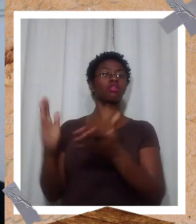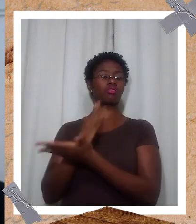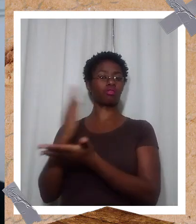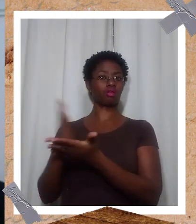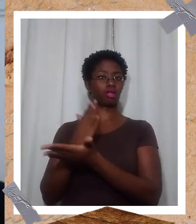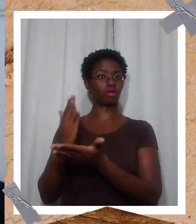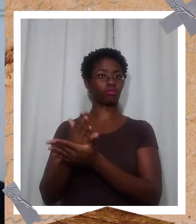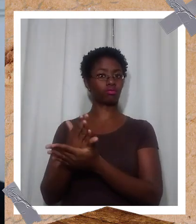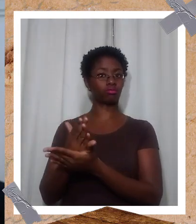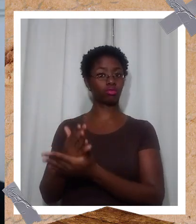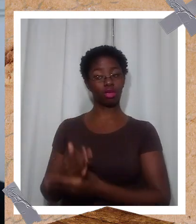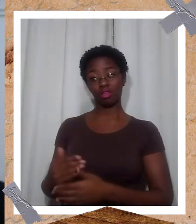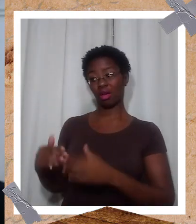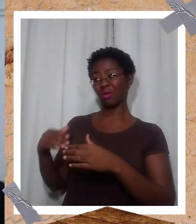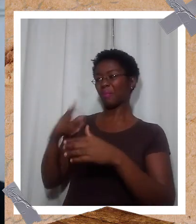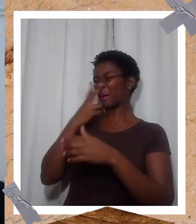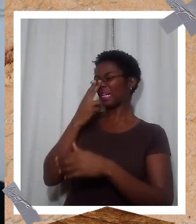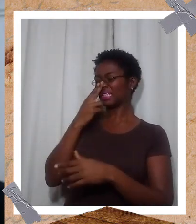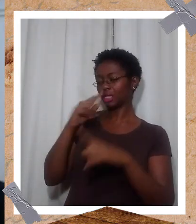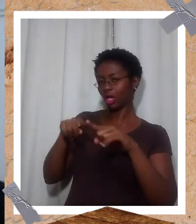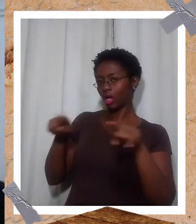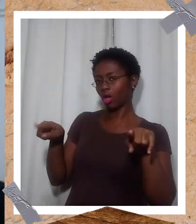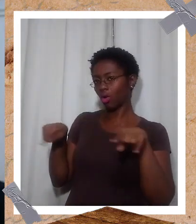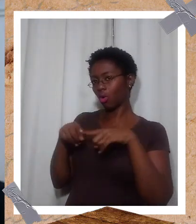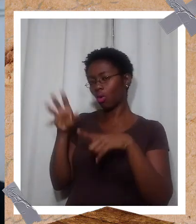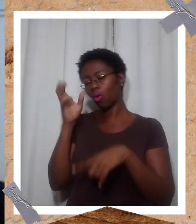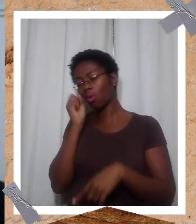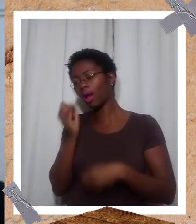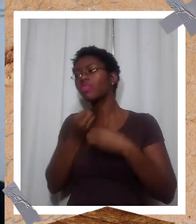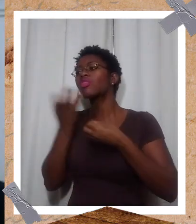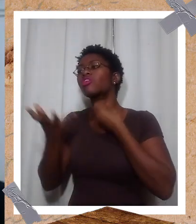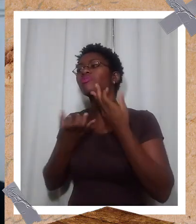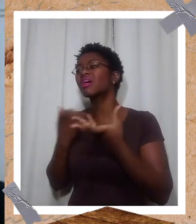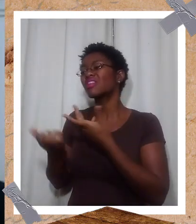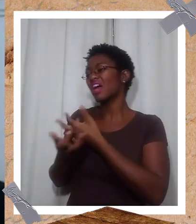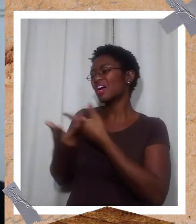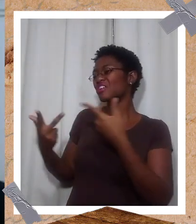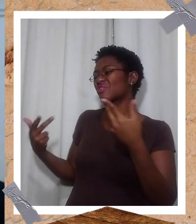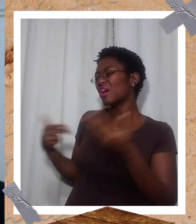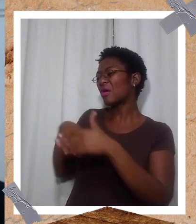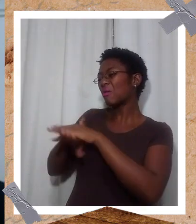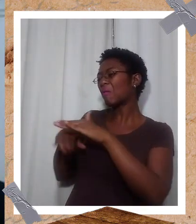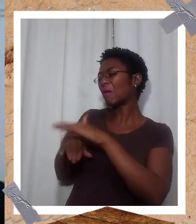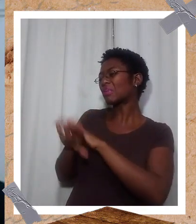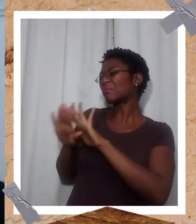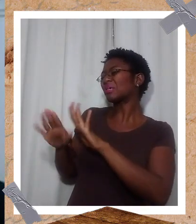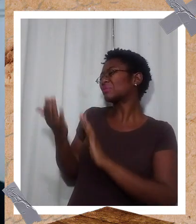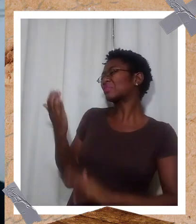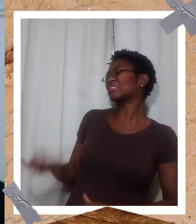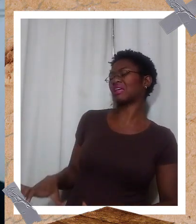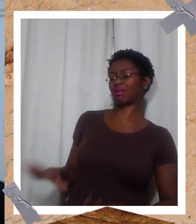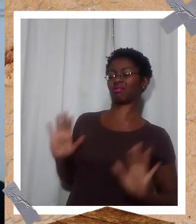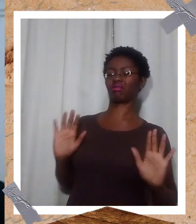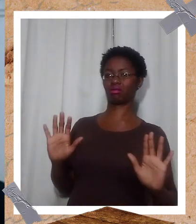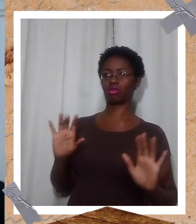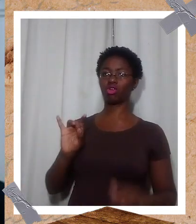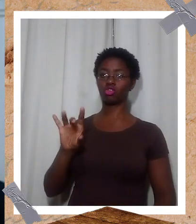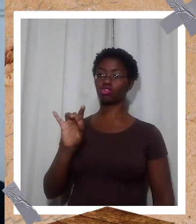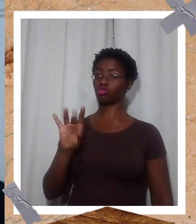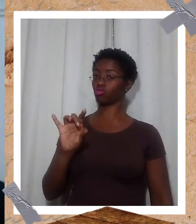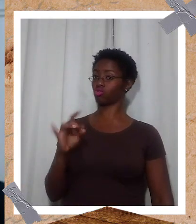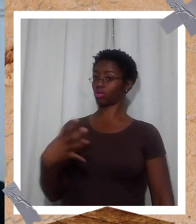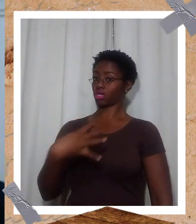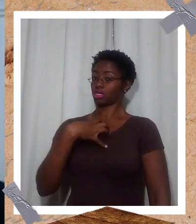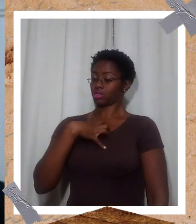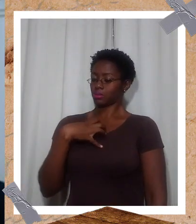nossos entulhos, aquilo que não queremos mais. Apenas uma nova sensibilidade seria capaz de reconhecer